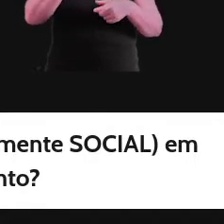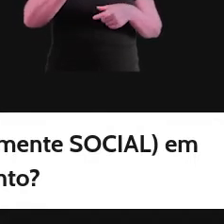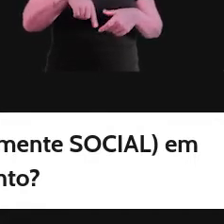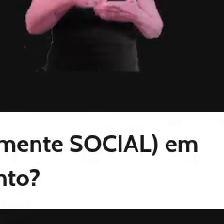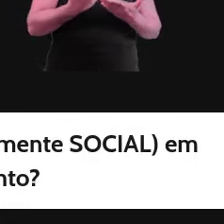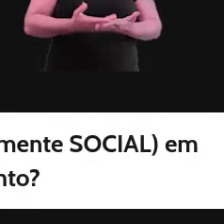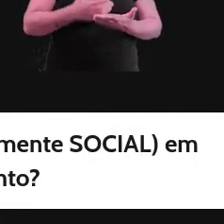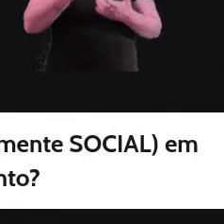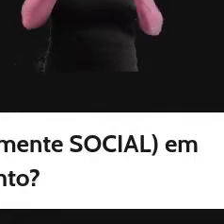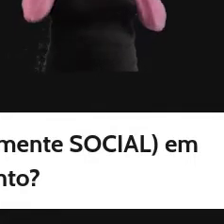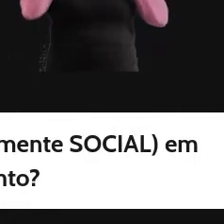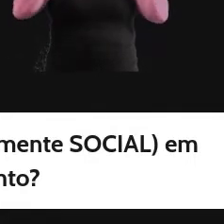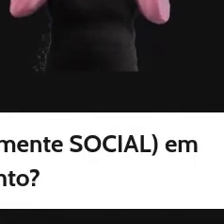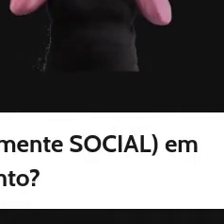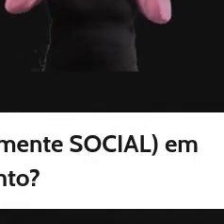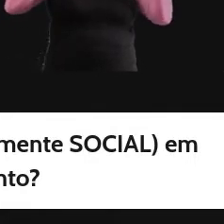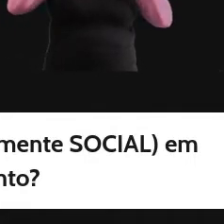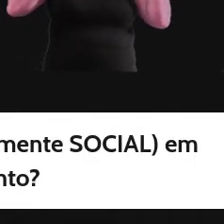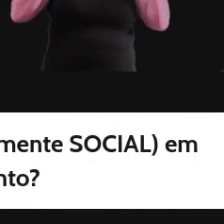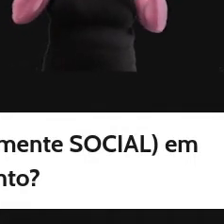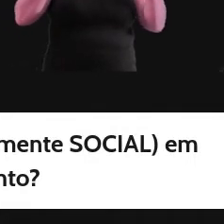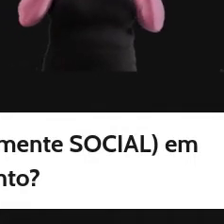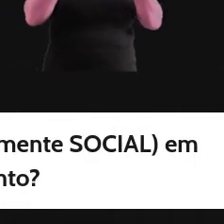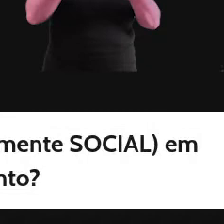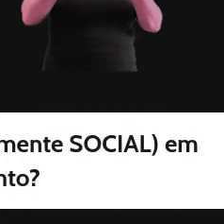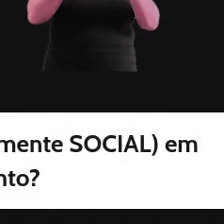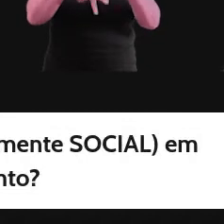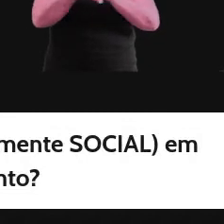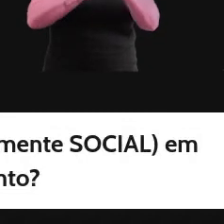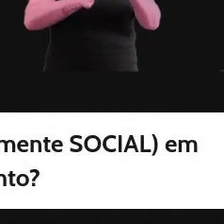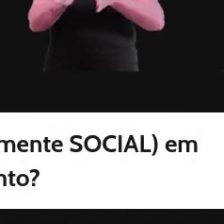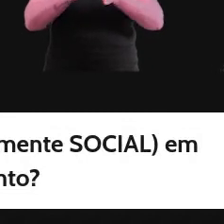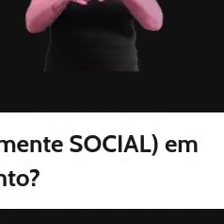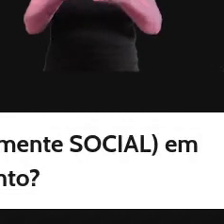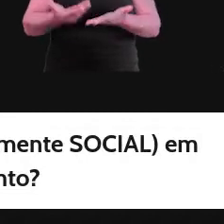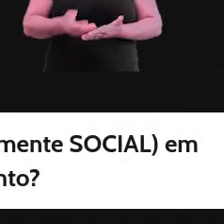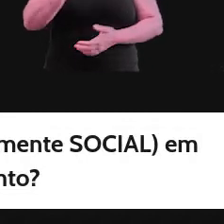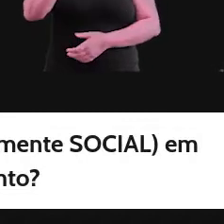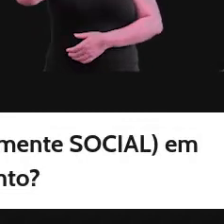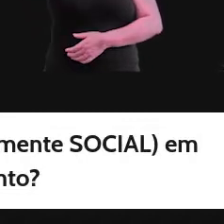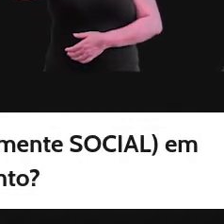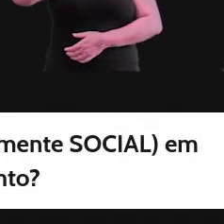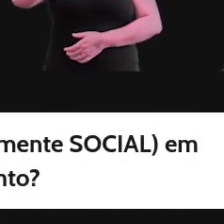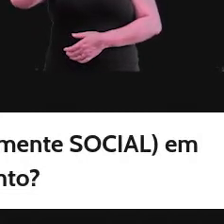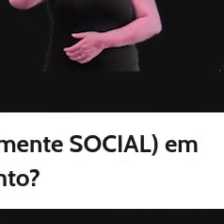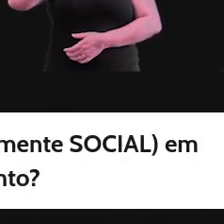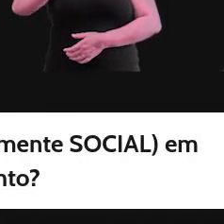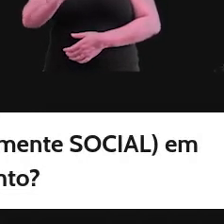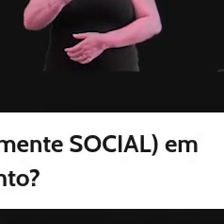muito preocupada com as questões de acessibilidade. Então, a Andréia e